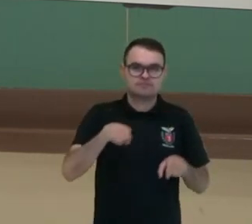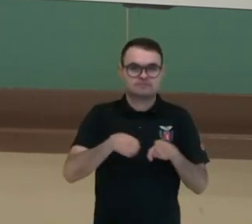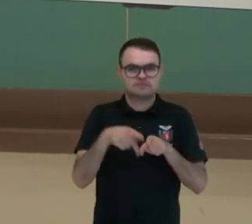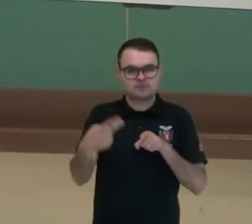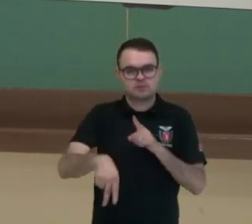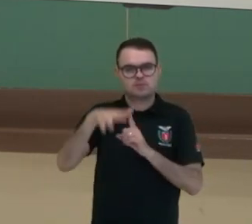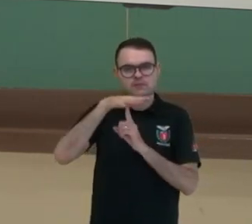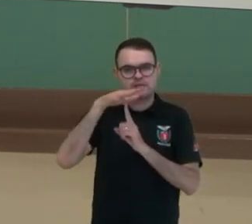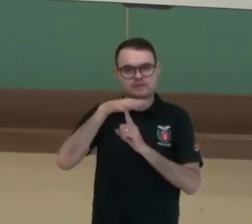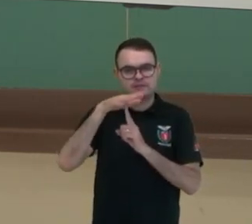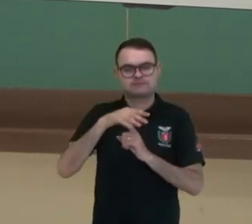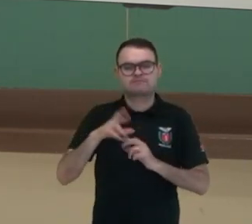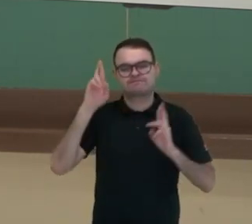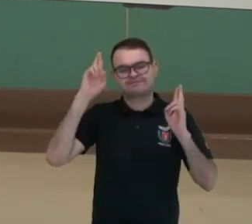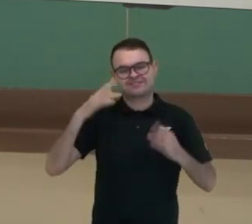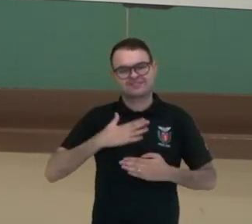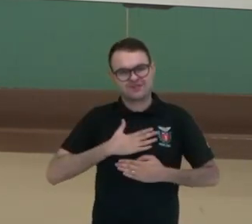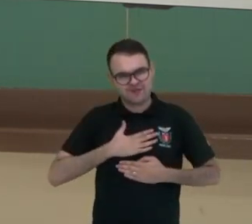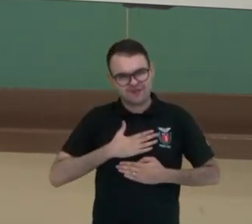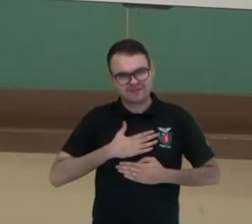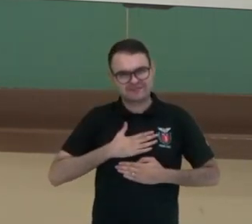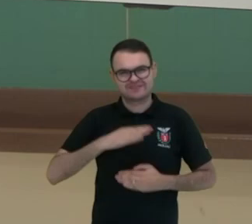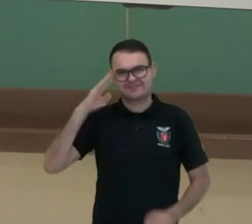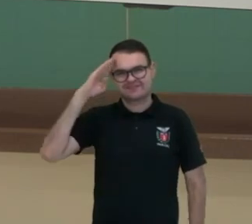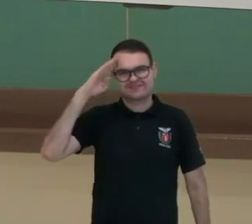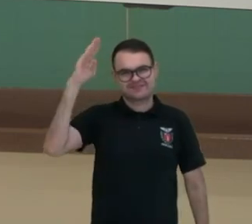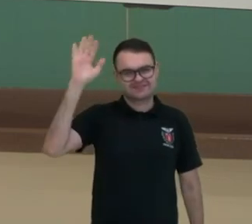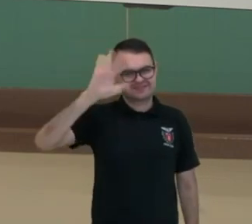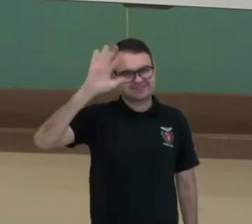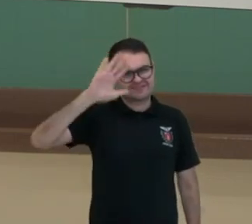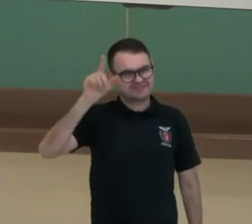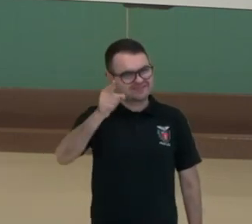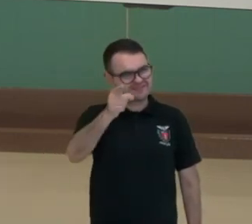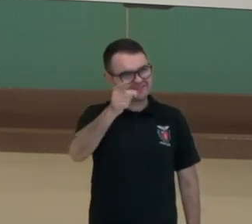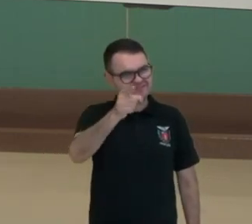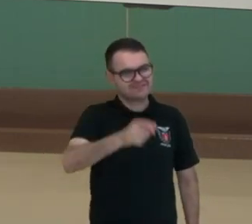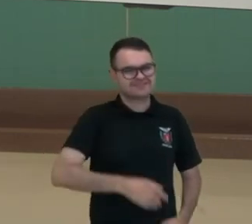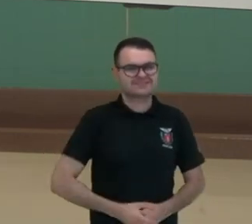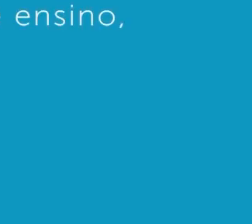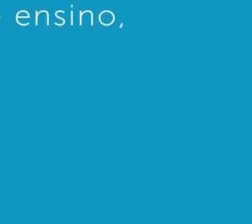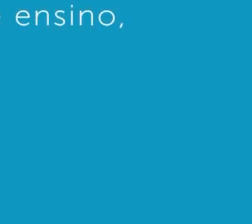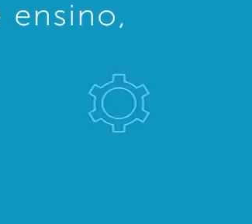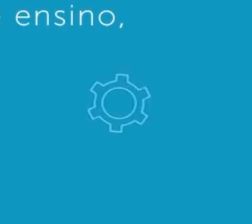e religiosa do estado do Paraná. Espero que vocês tenham gostado. Até breve. Valeu!